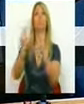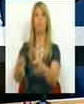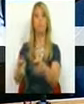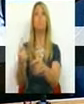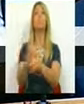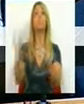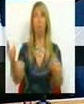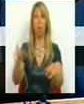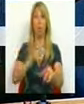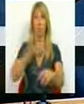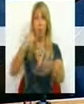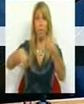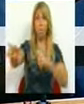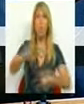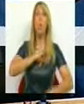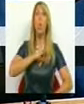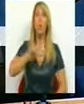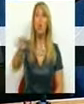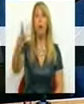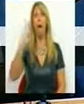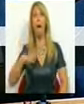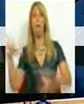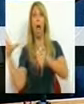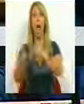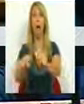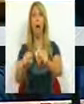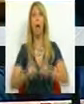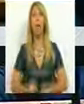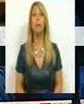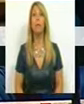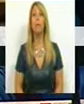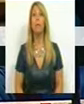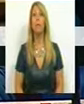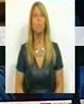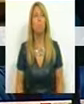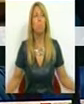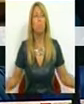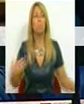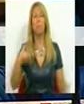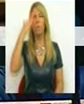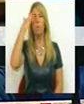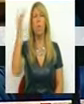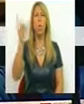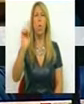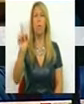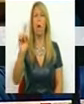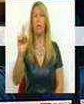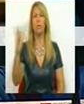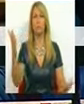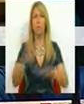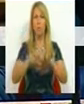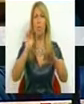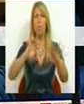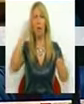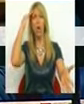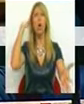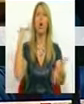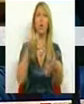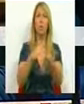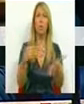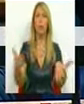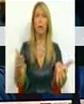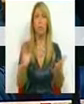o senhor que a quis agarrar. Não me parece que ela decorresse dos resultados naturais. E por